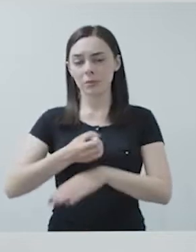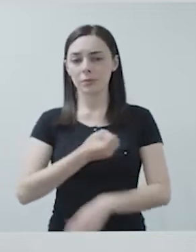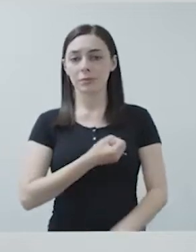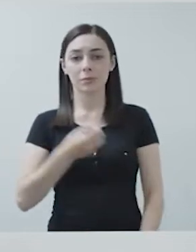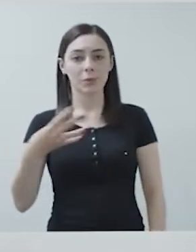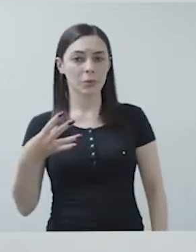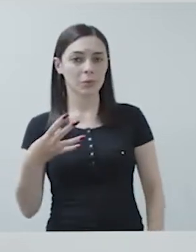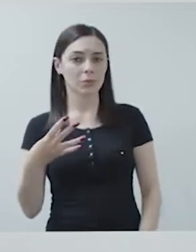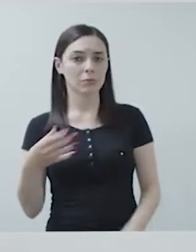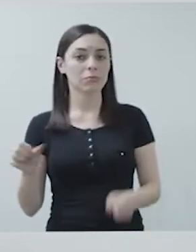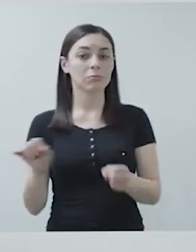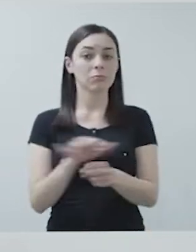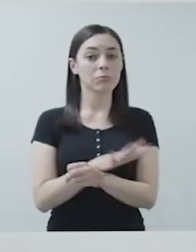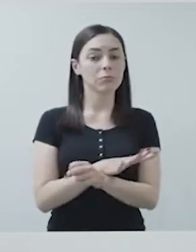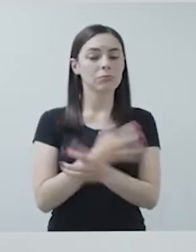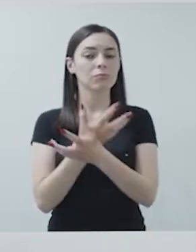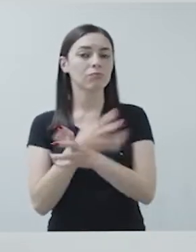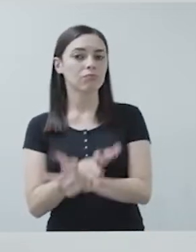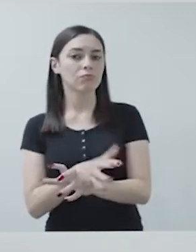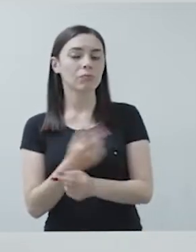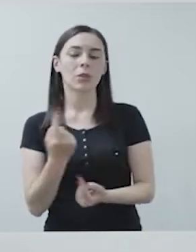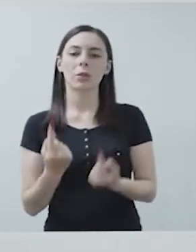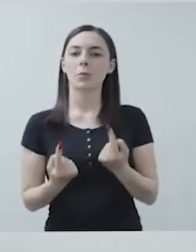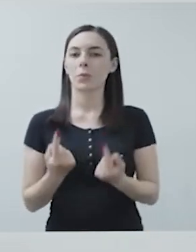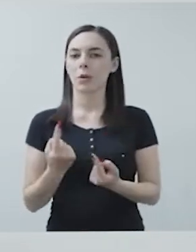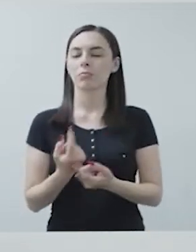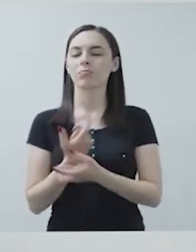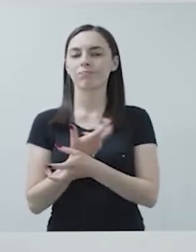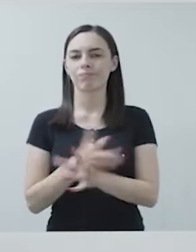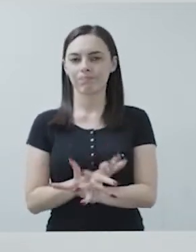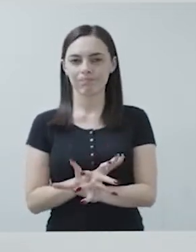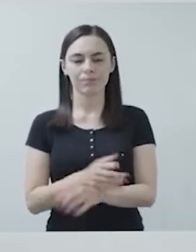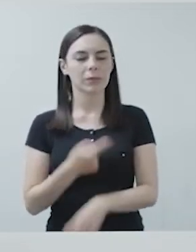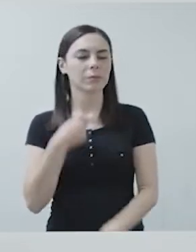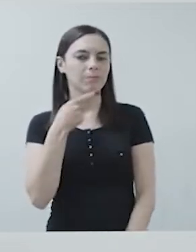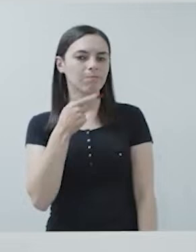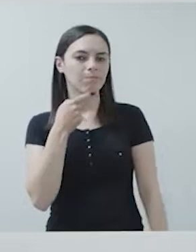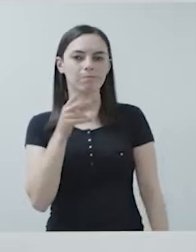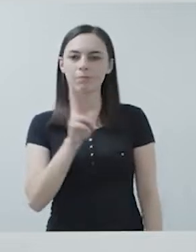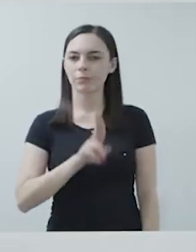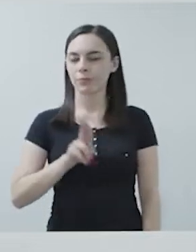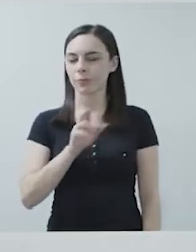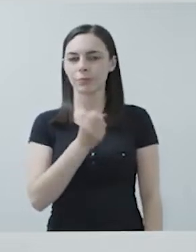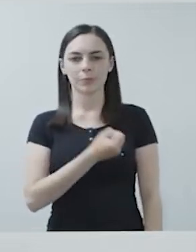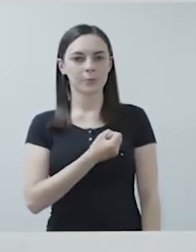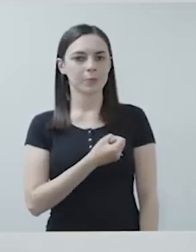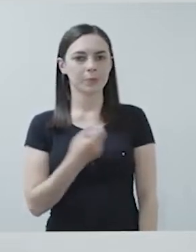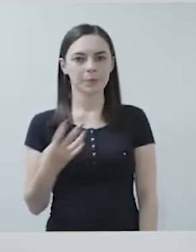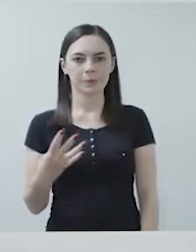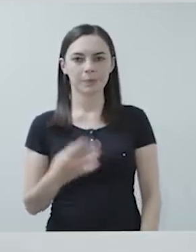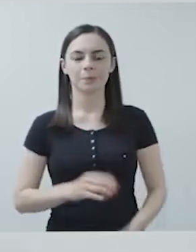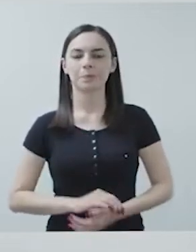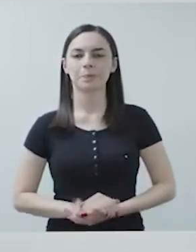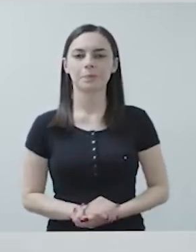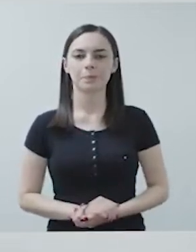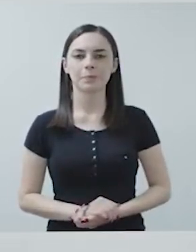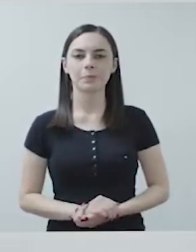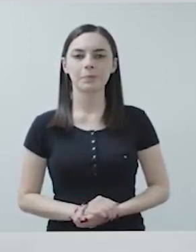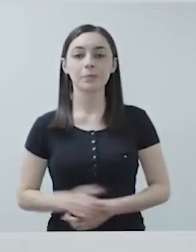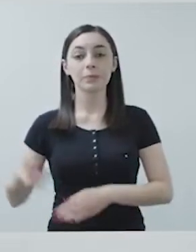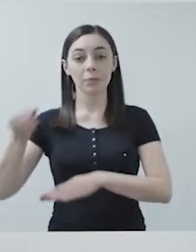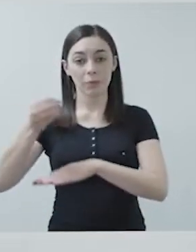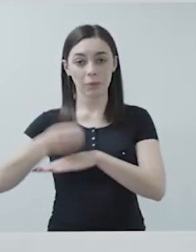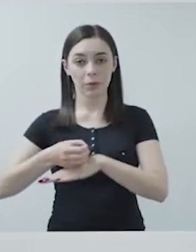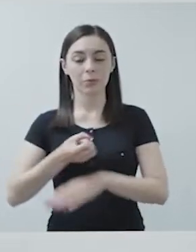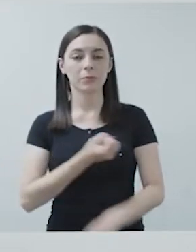ou está vazio? Ele está vazio, então não vamos usar o copo número 4. E o copo número